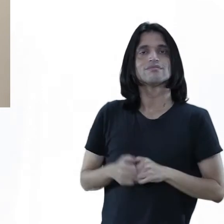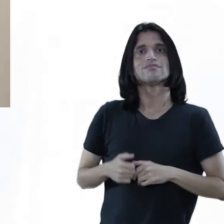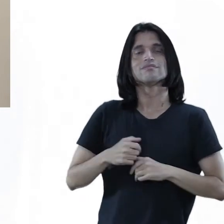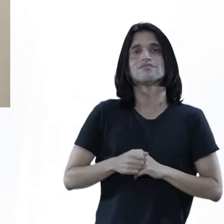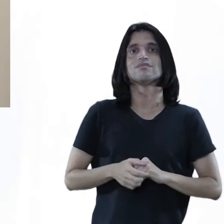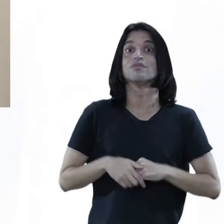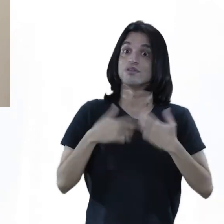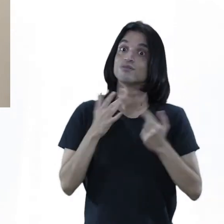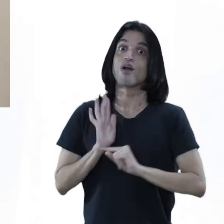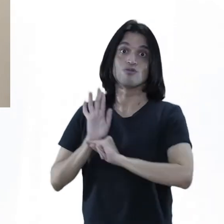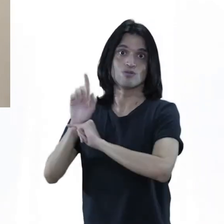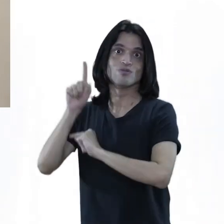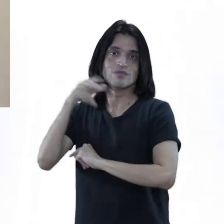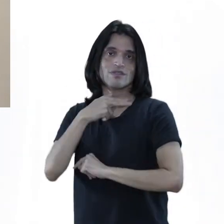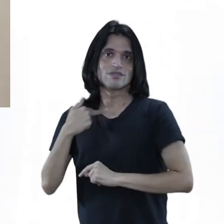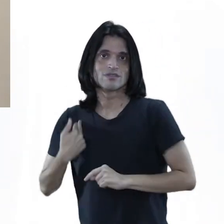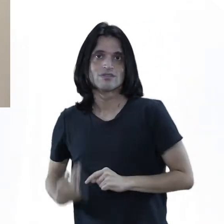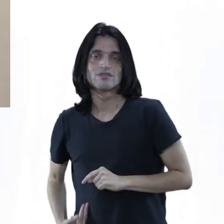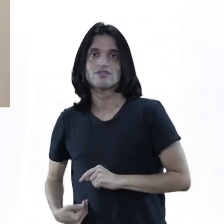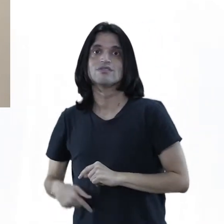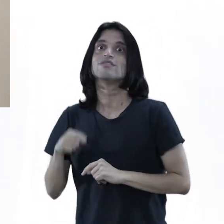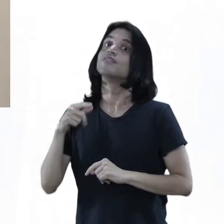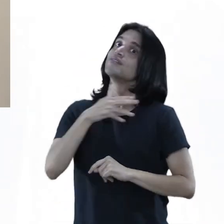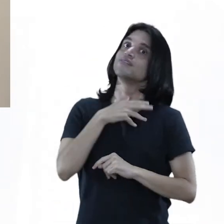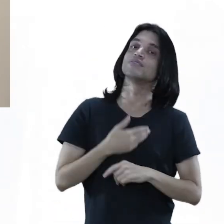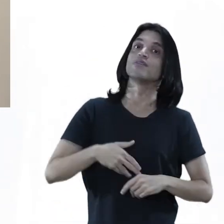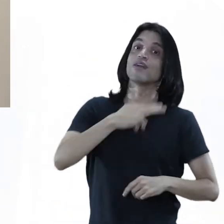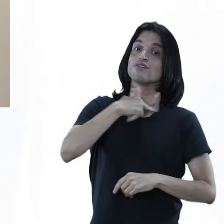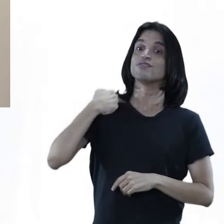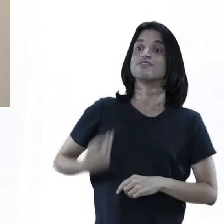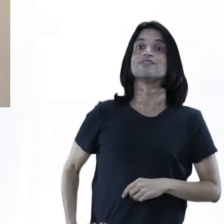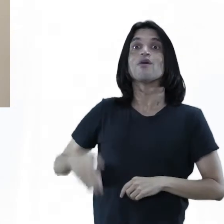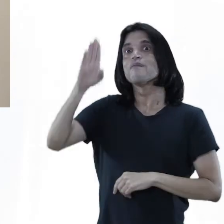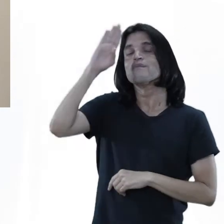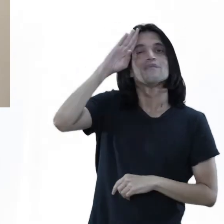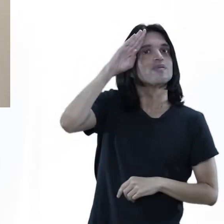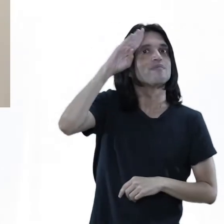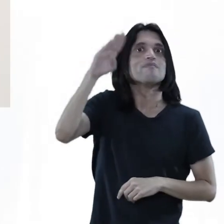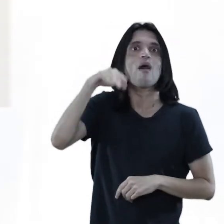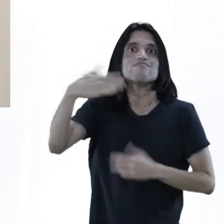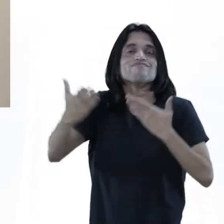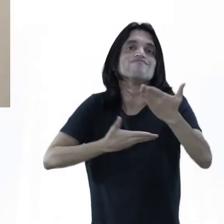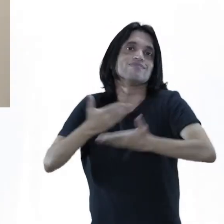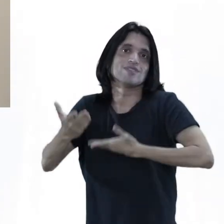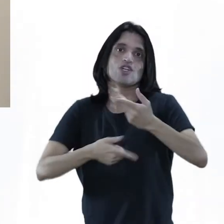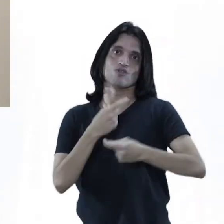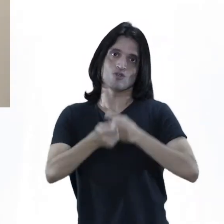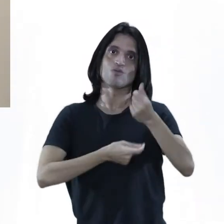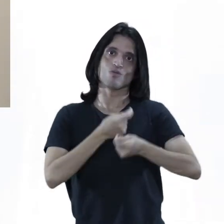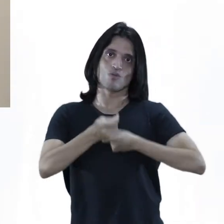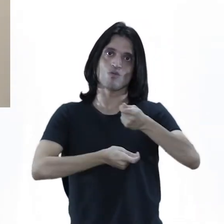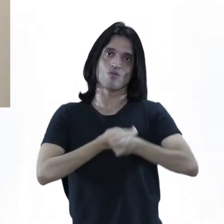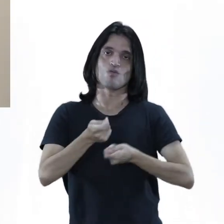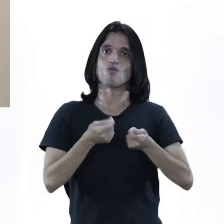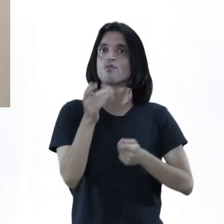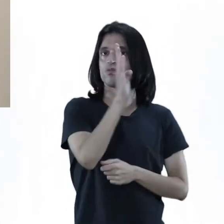no comércio mundial. E como eu falei, a China é o principal parceiro econômico brasileiro. O que é engraçado